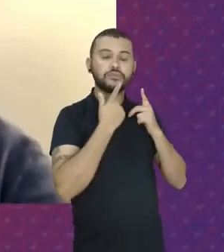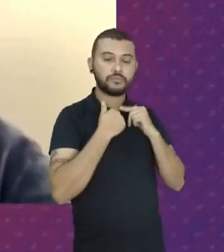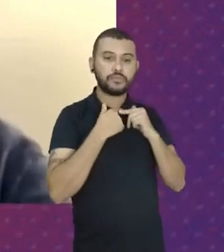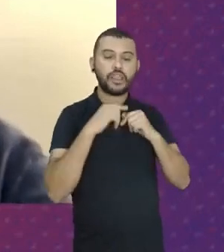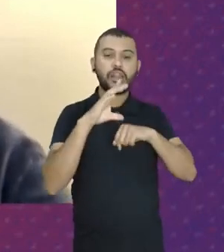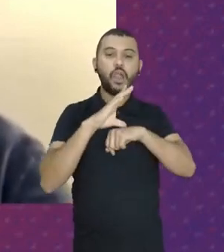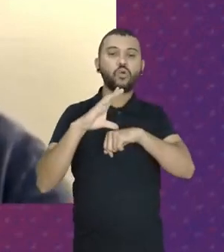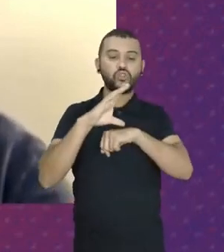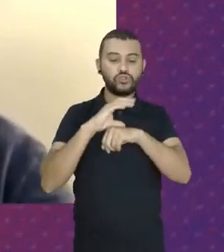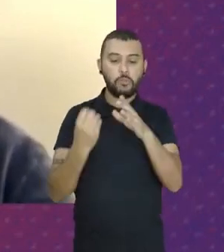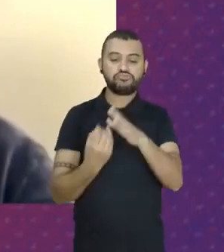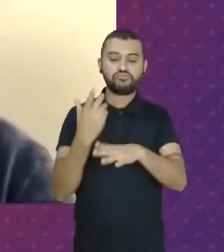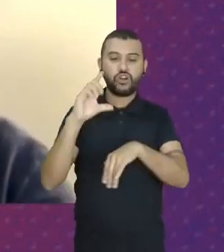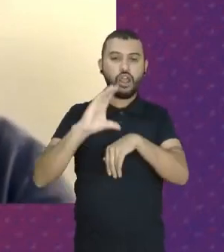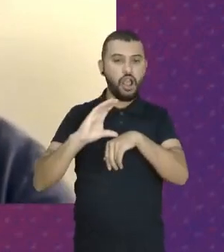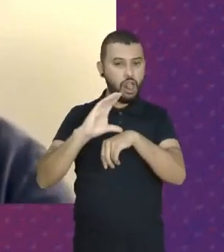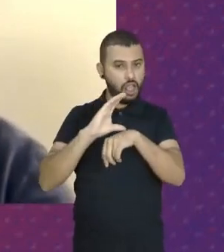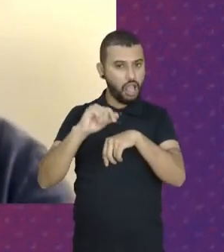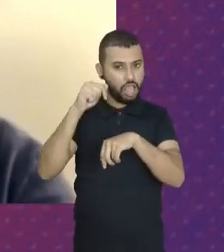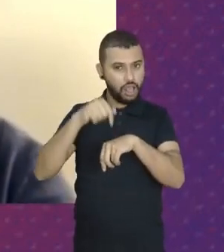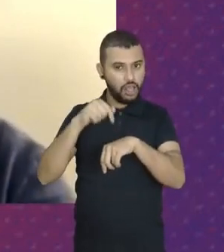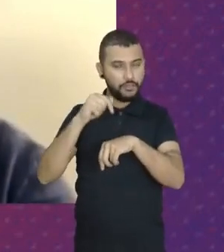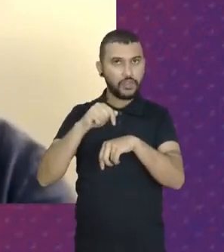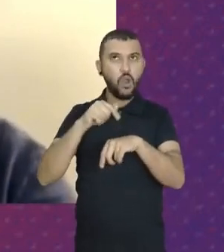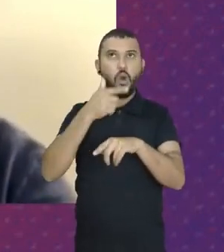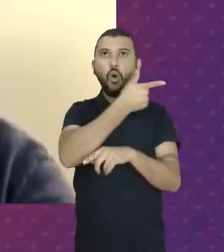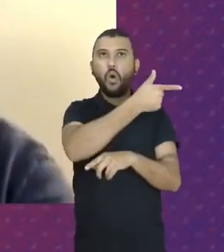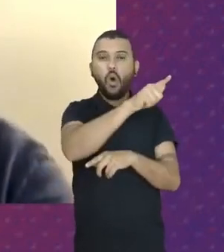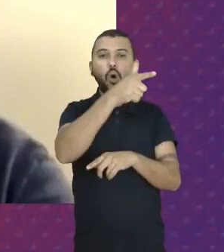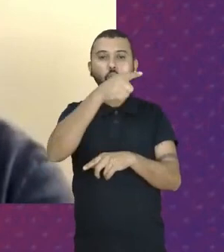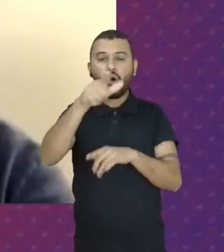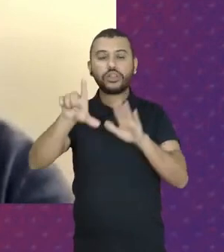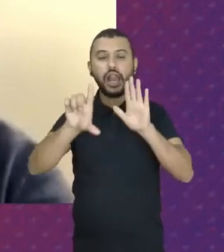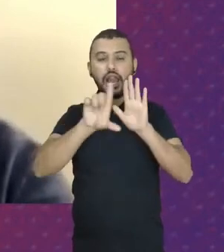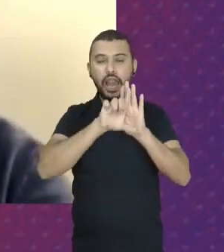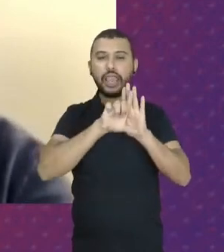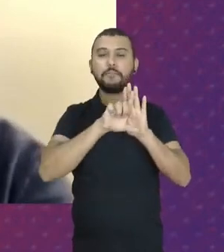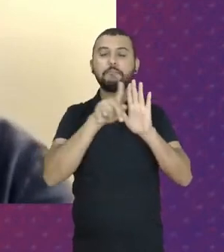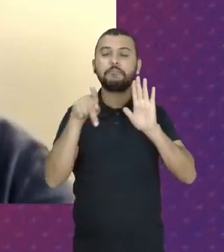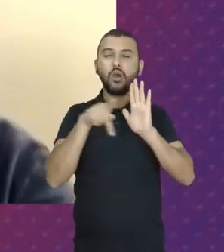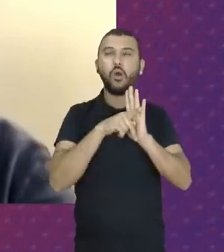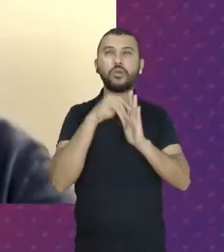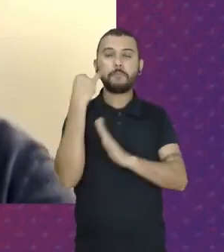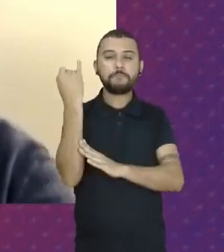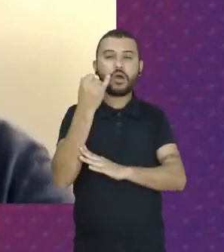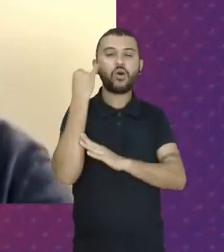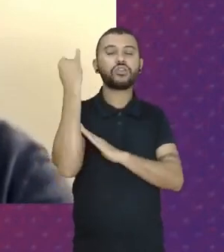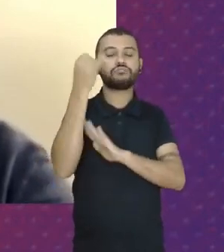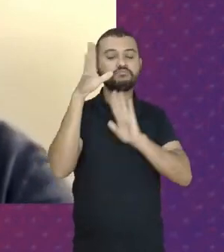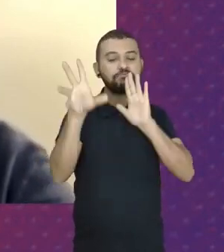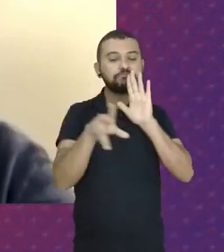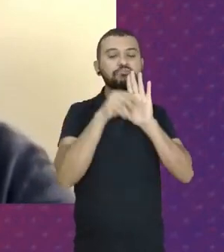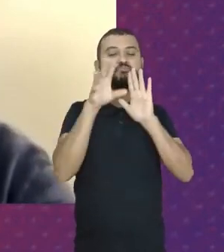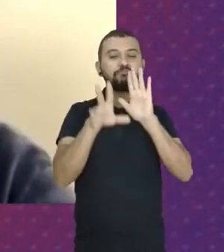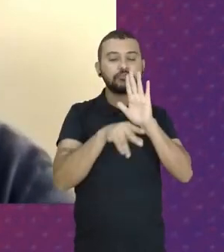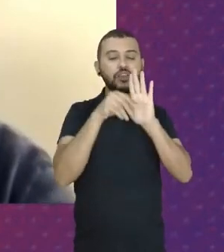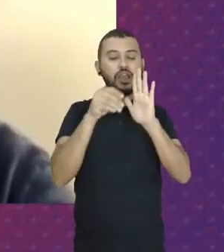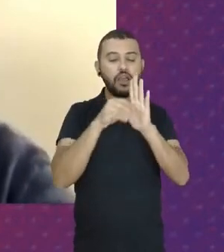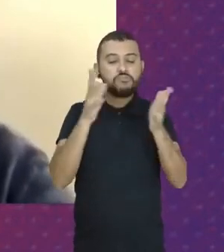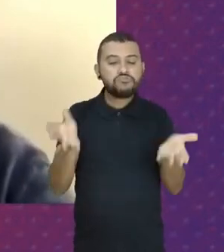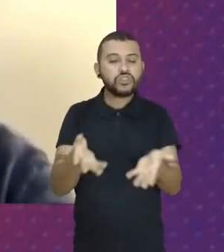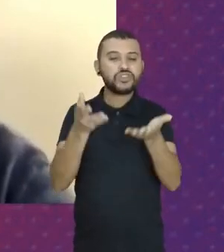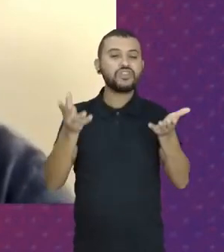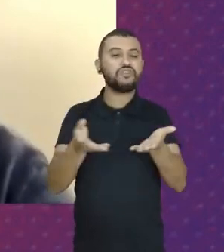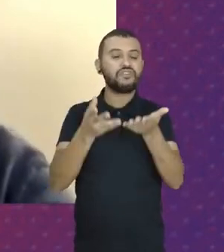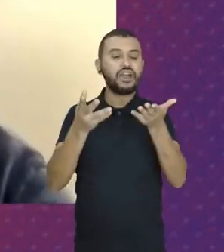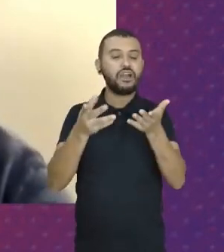de 88, outras legislações foram importantes para ir consolidando o direito à creche,